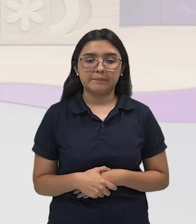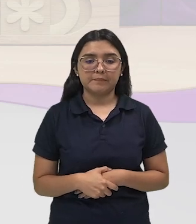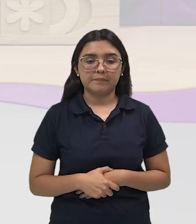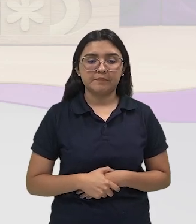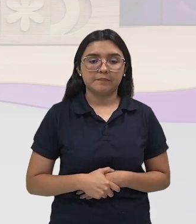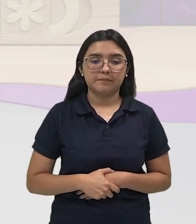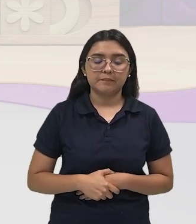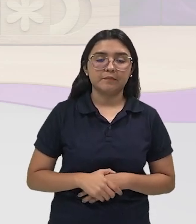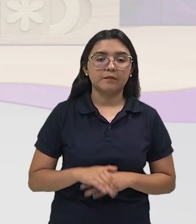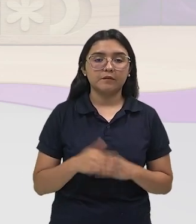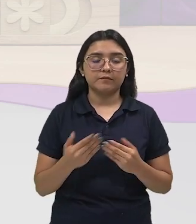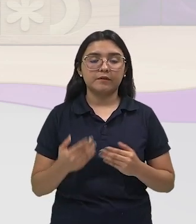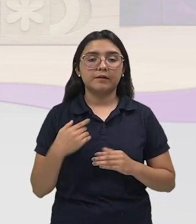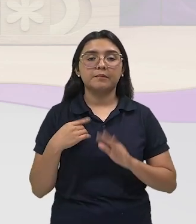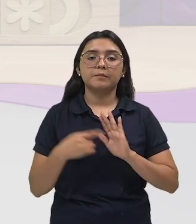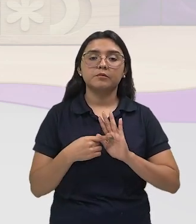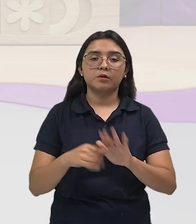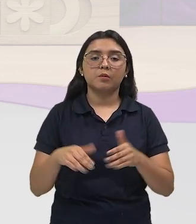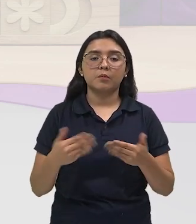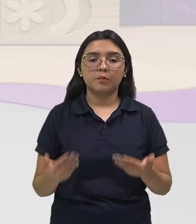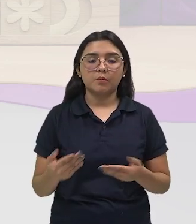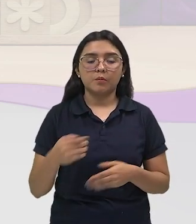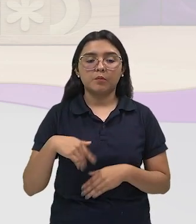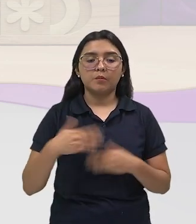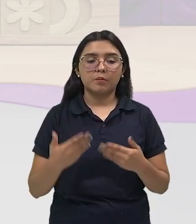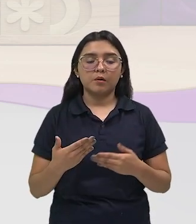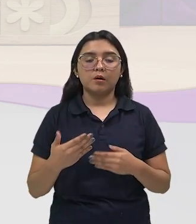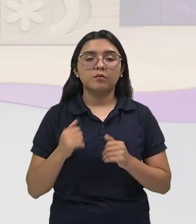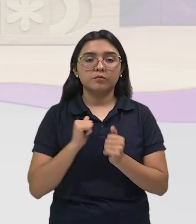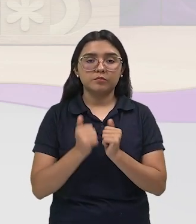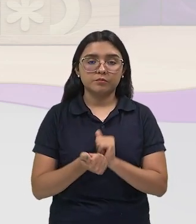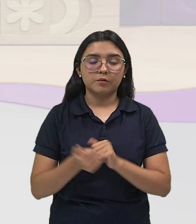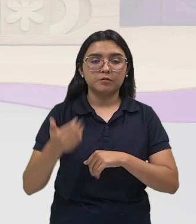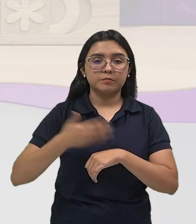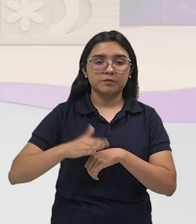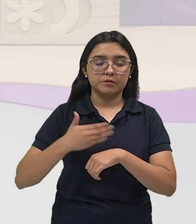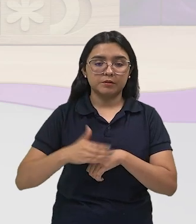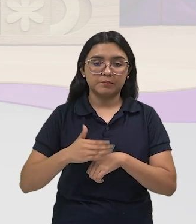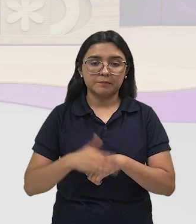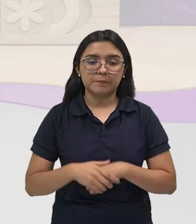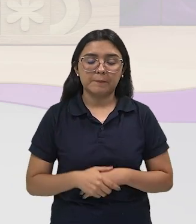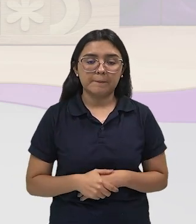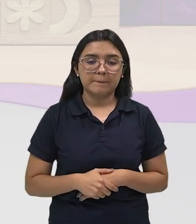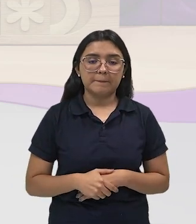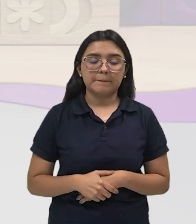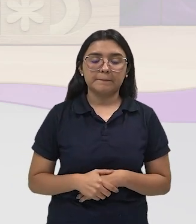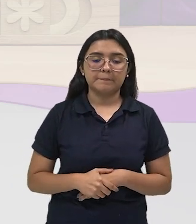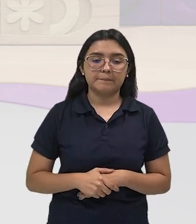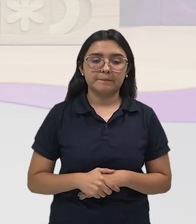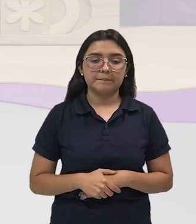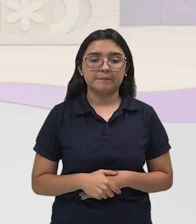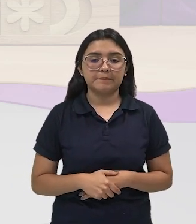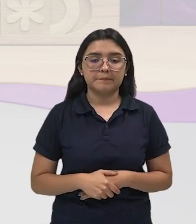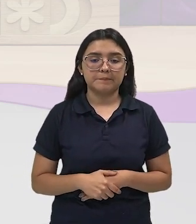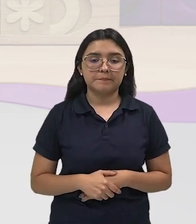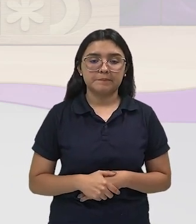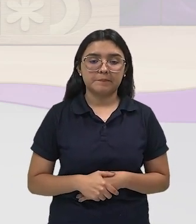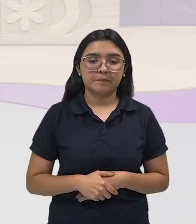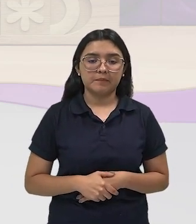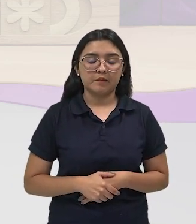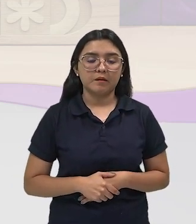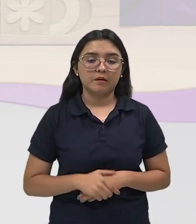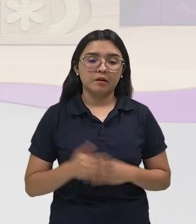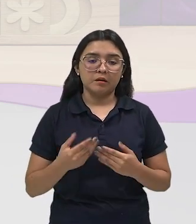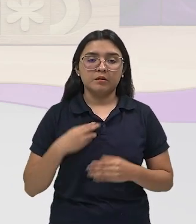essa preferência dos alunos, porque são 300, então ela é significativa. Se ela é significativa, ela